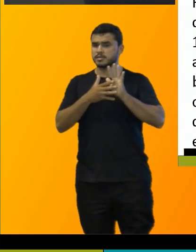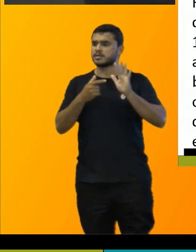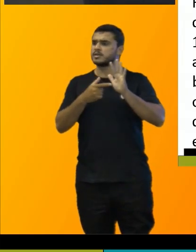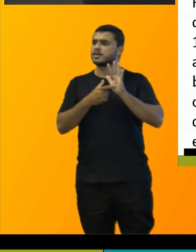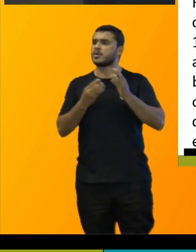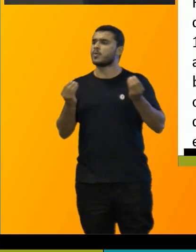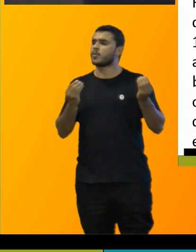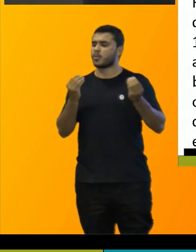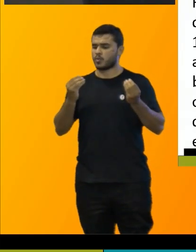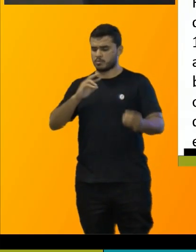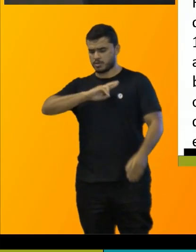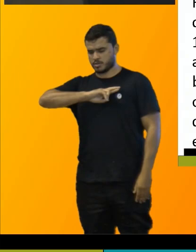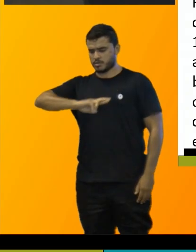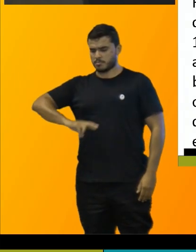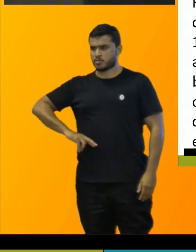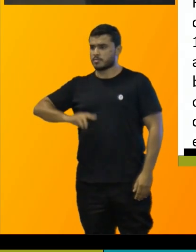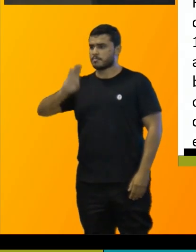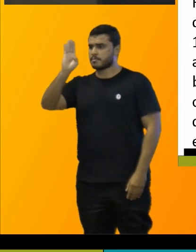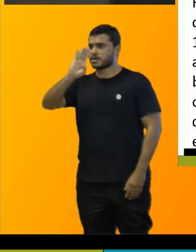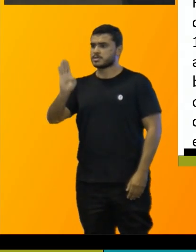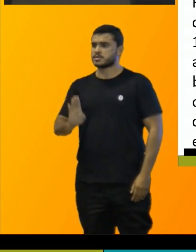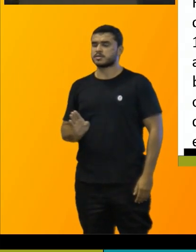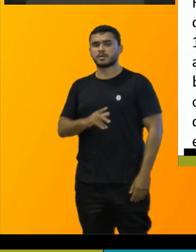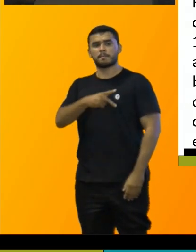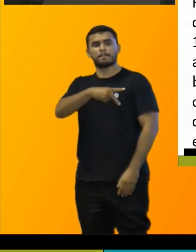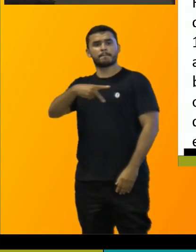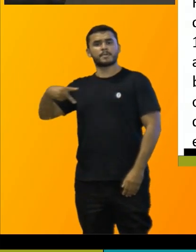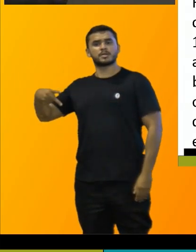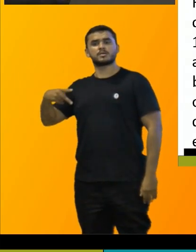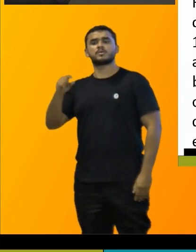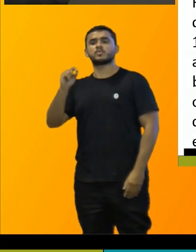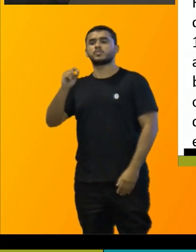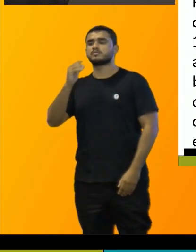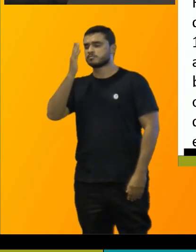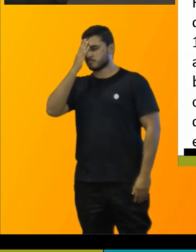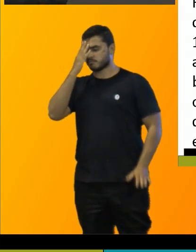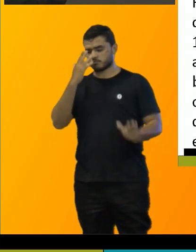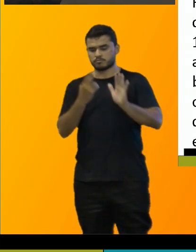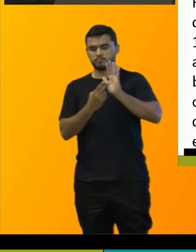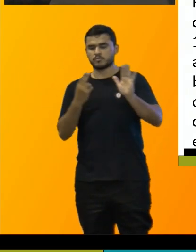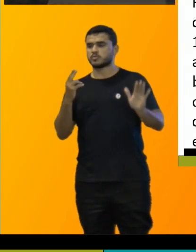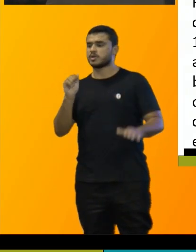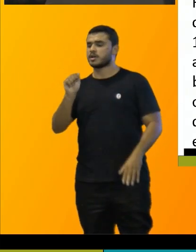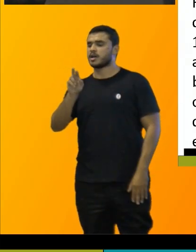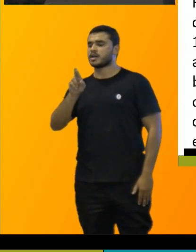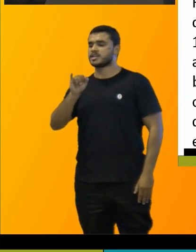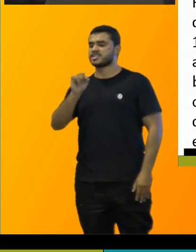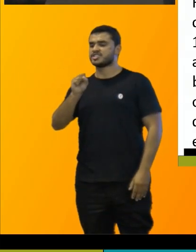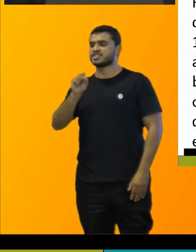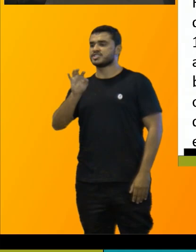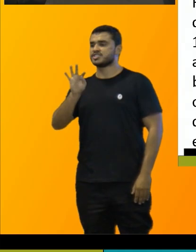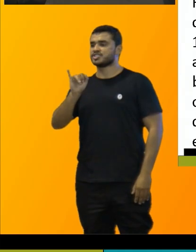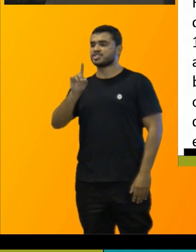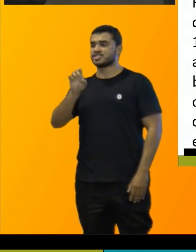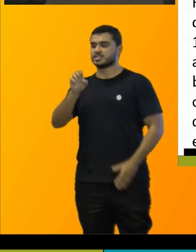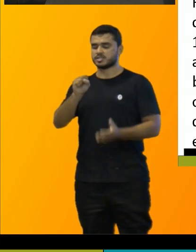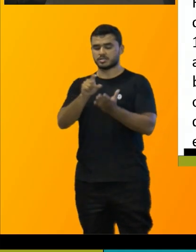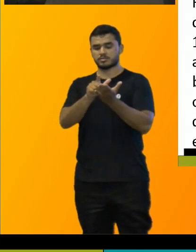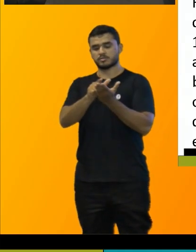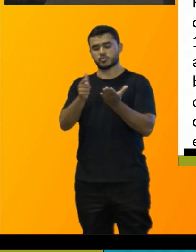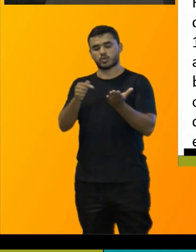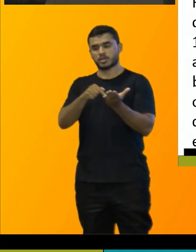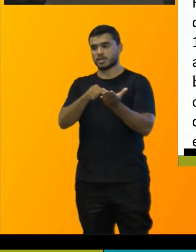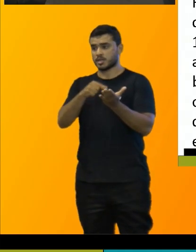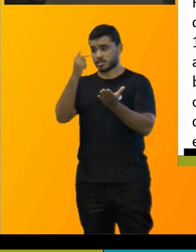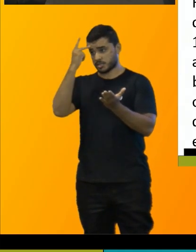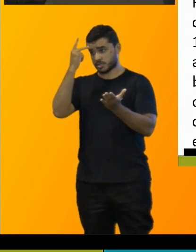da República no Brasil que não cite a afirmação de Aristides Lobo no Diário Popular de São Paulo, de que